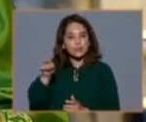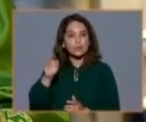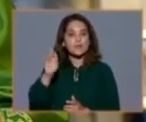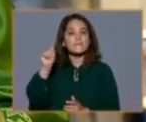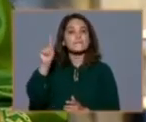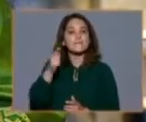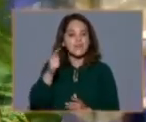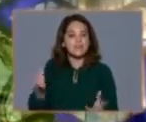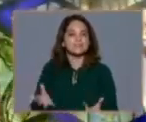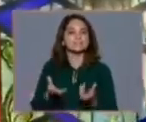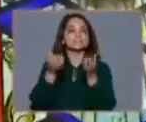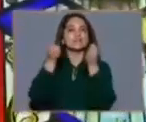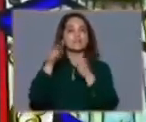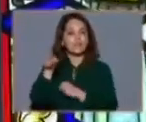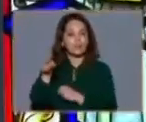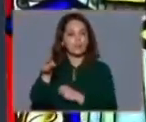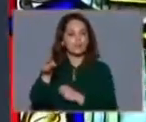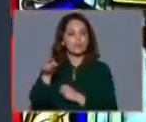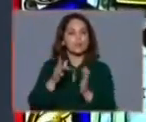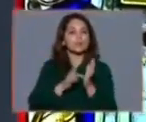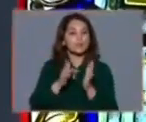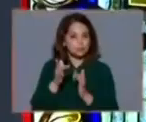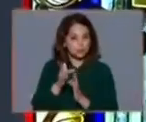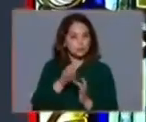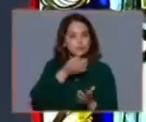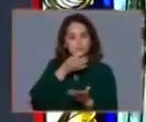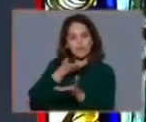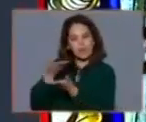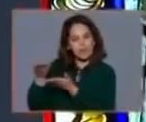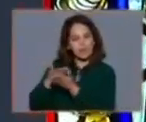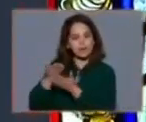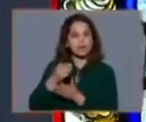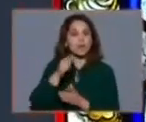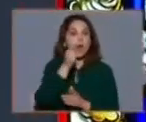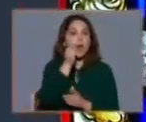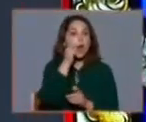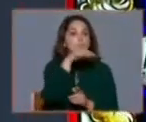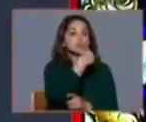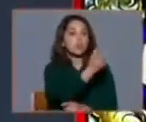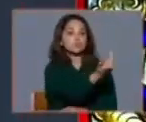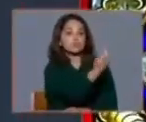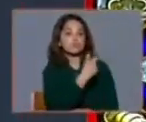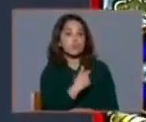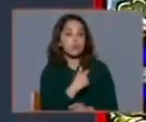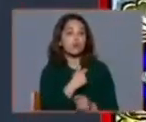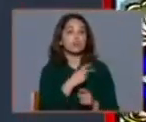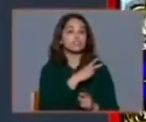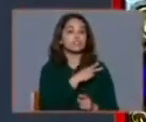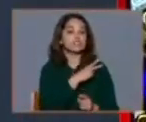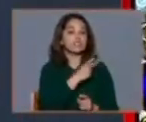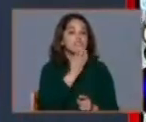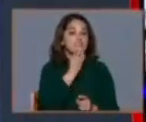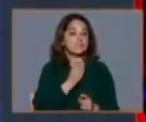salvou. Ainda ele falava, quando vieram dizer da casa do chefe da sinagoga: a